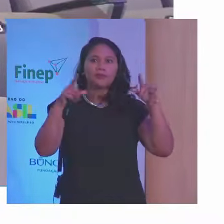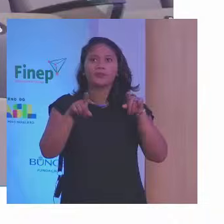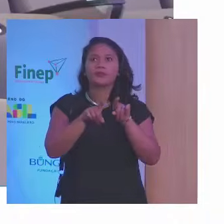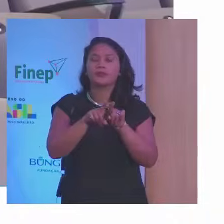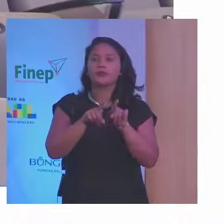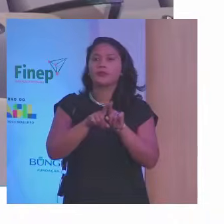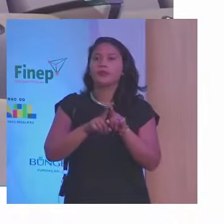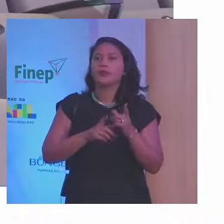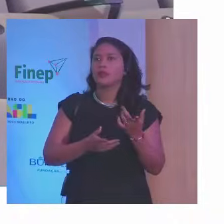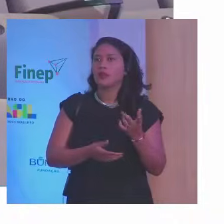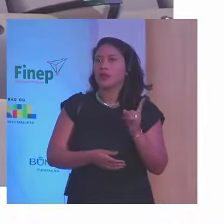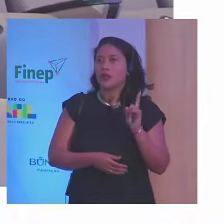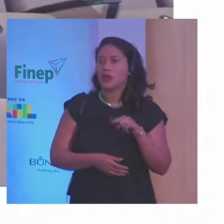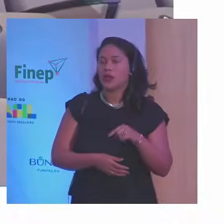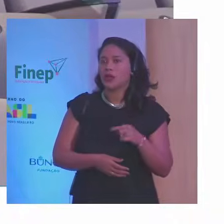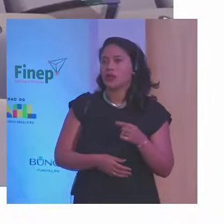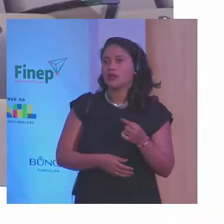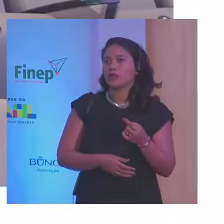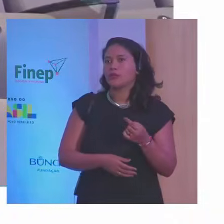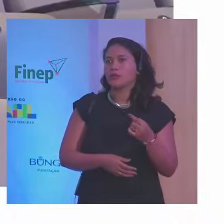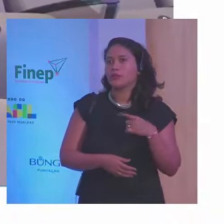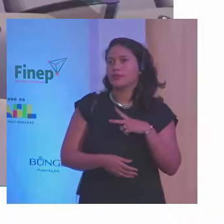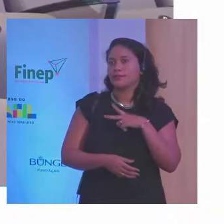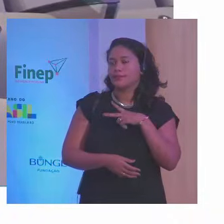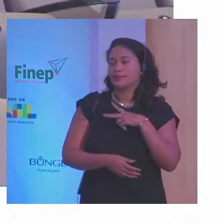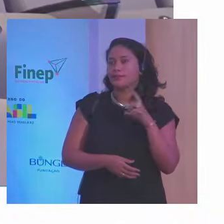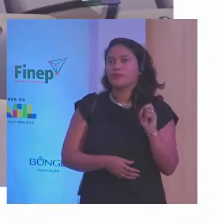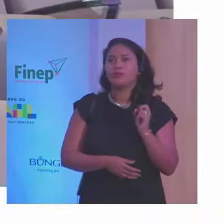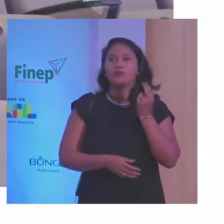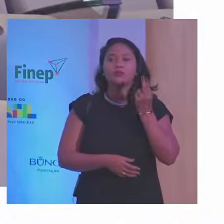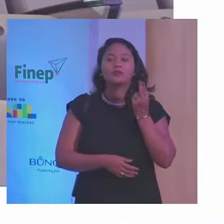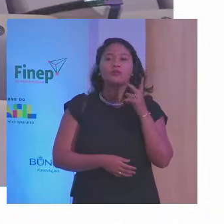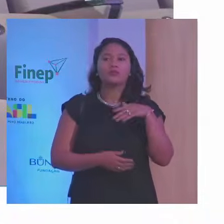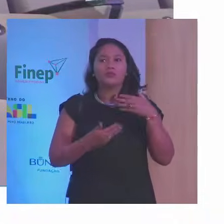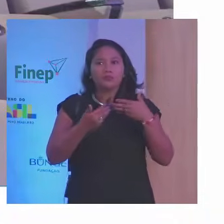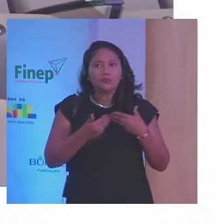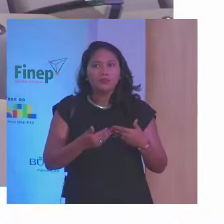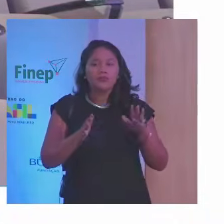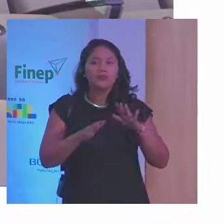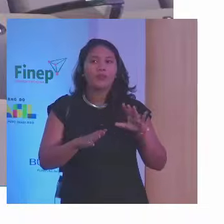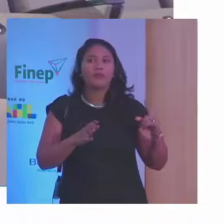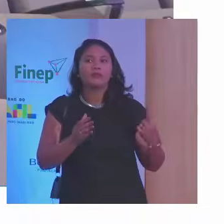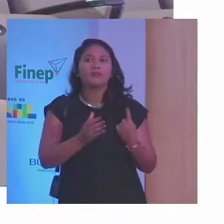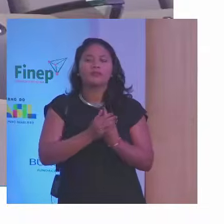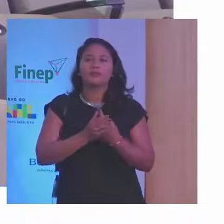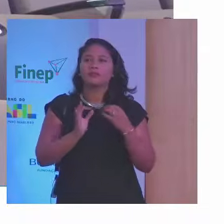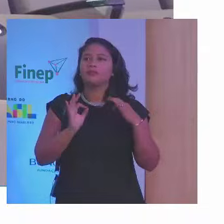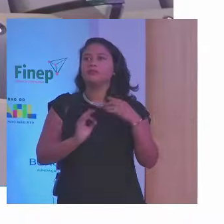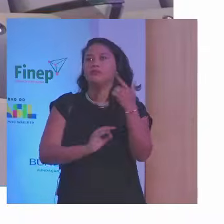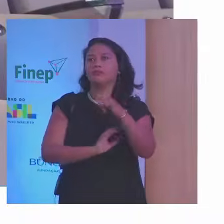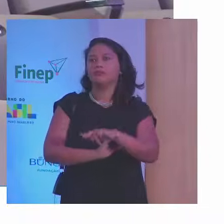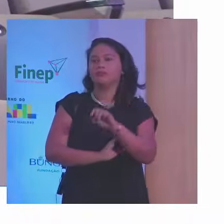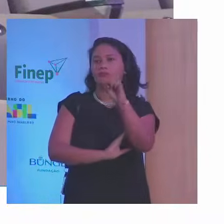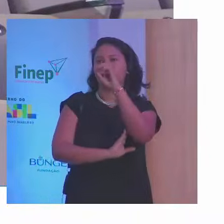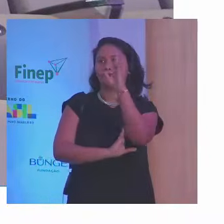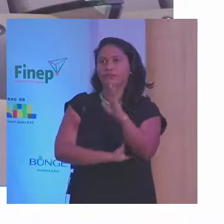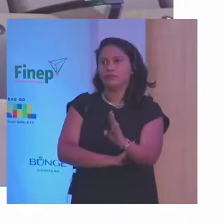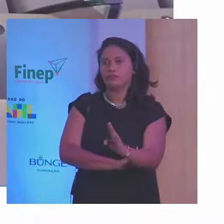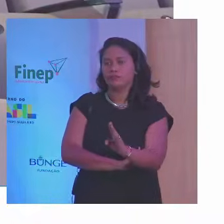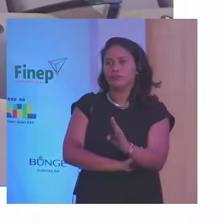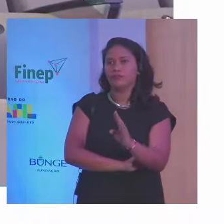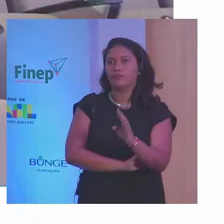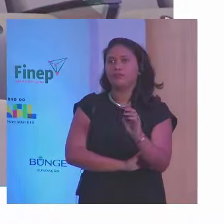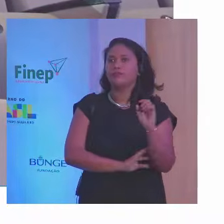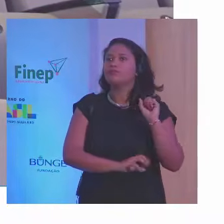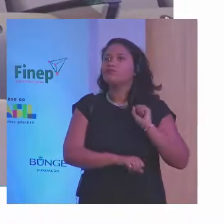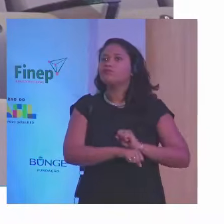geológicos, isso está mais privado ou está começando a ser mais inserido novamente o Brasil, deixando de ser